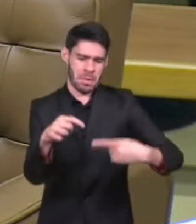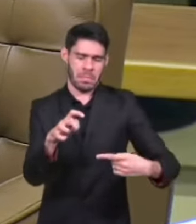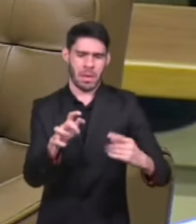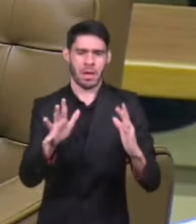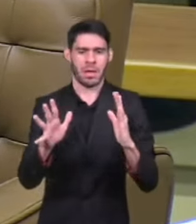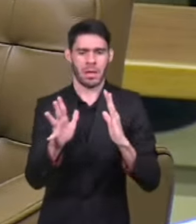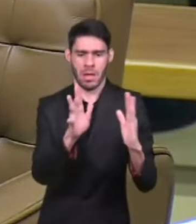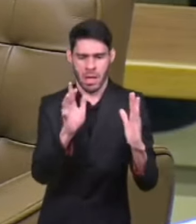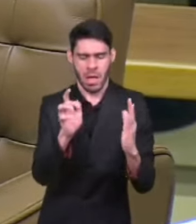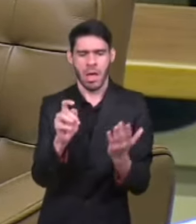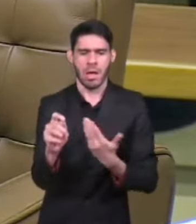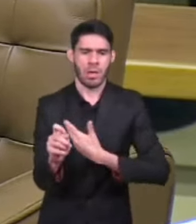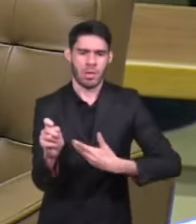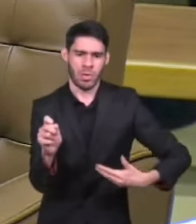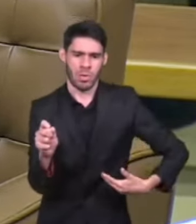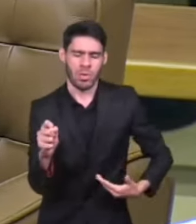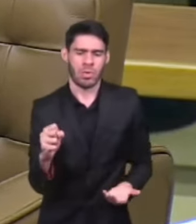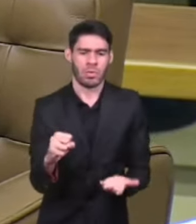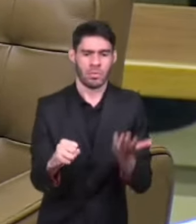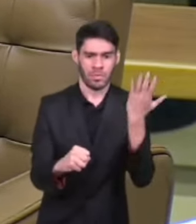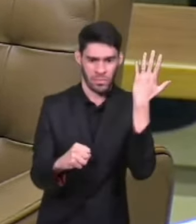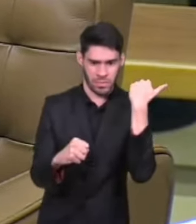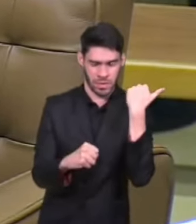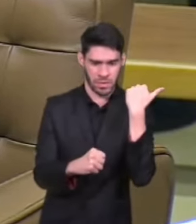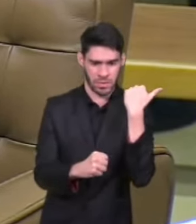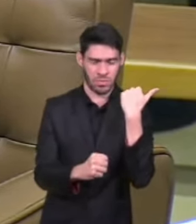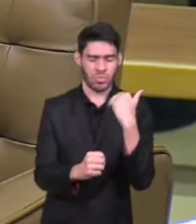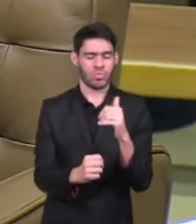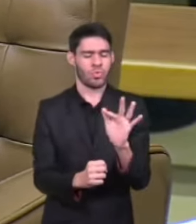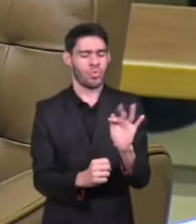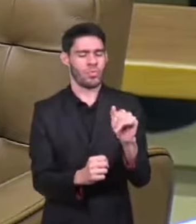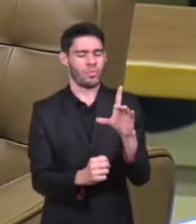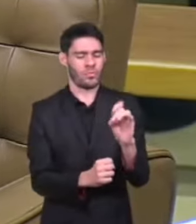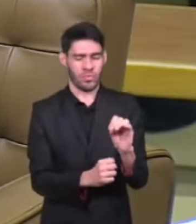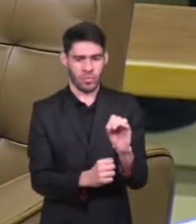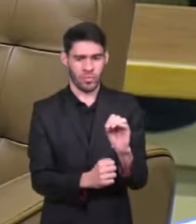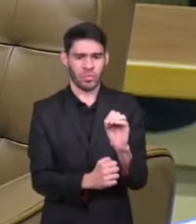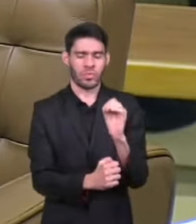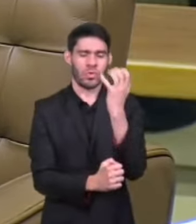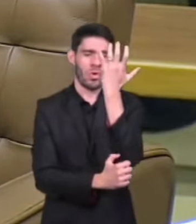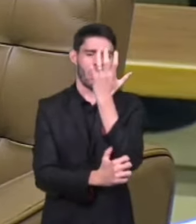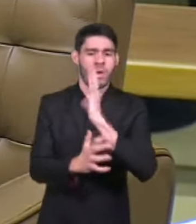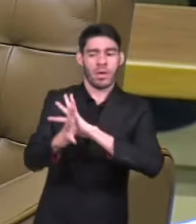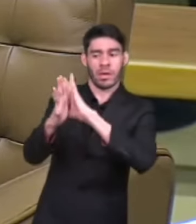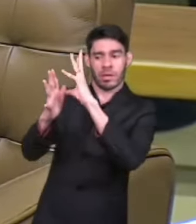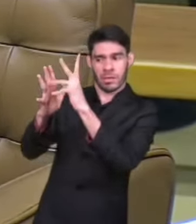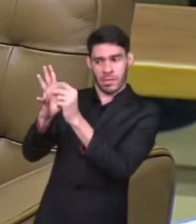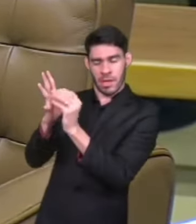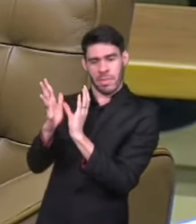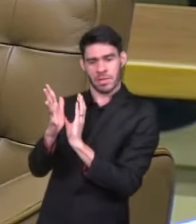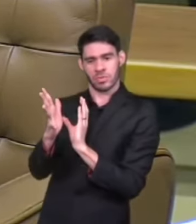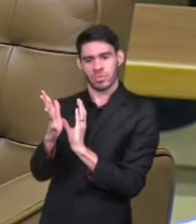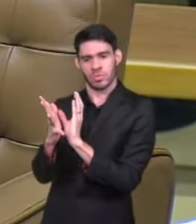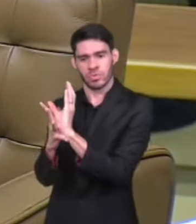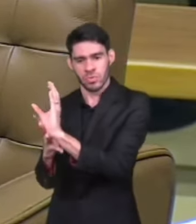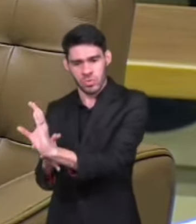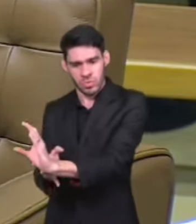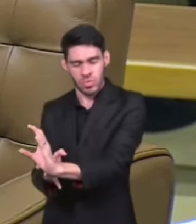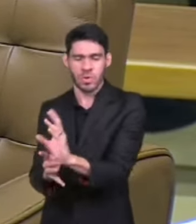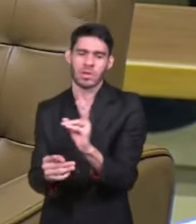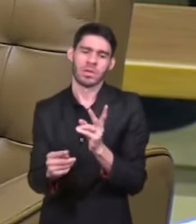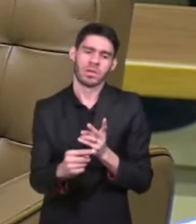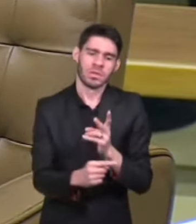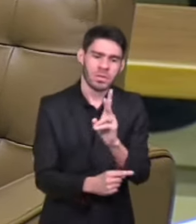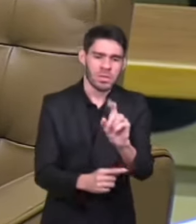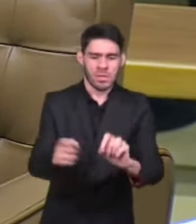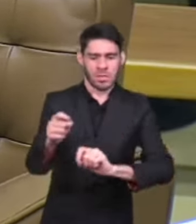passado sobre o tal fundo da Amazônia. E lá vinha sempre uma pontuação sobre a